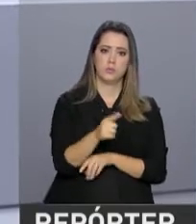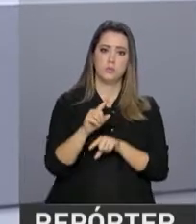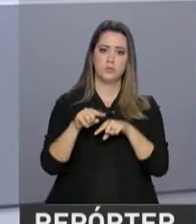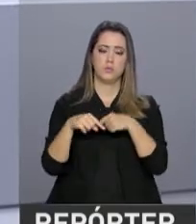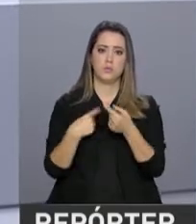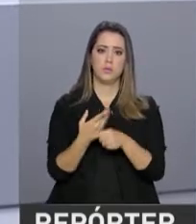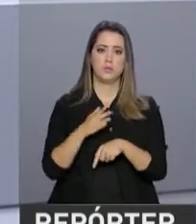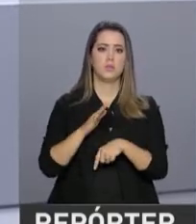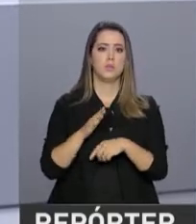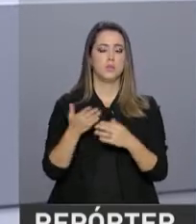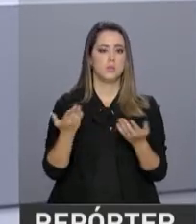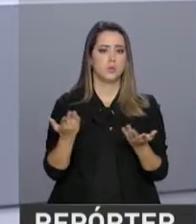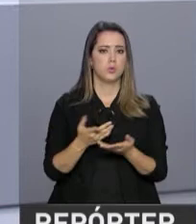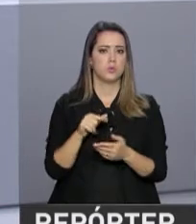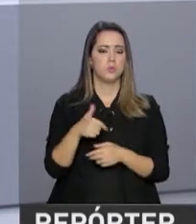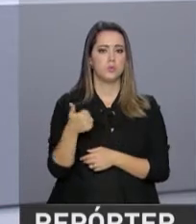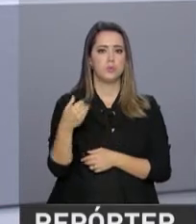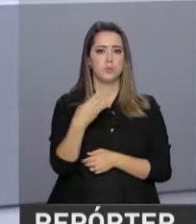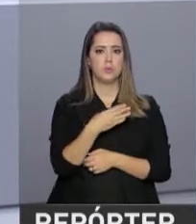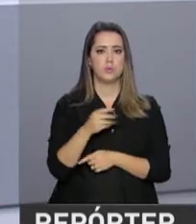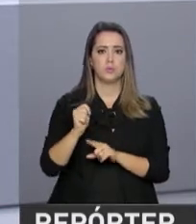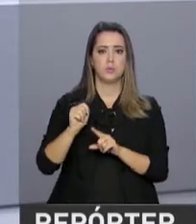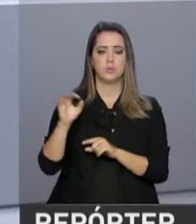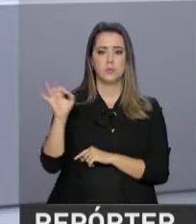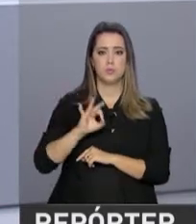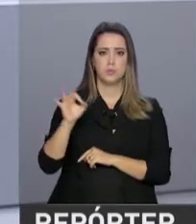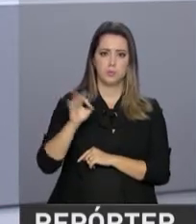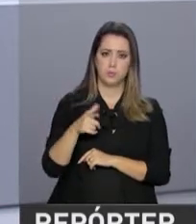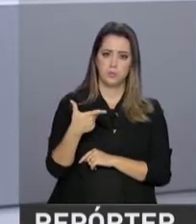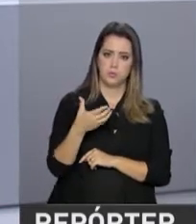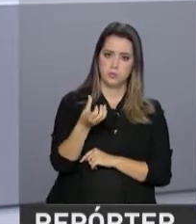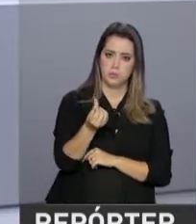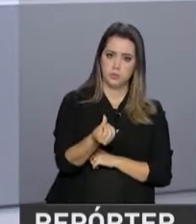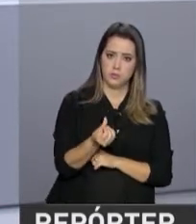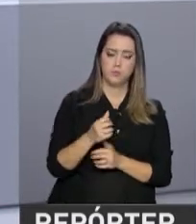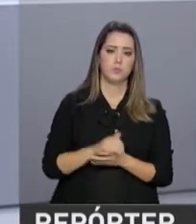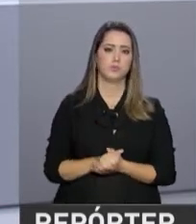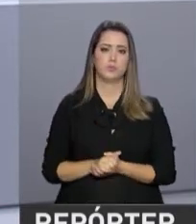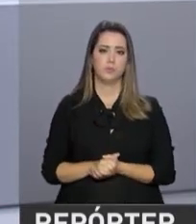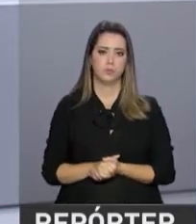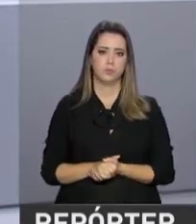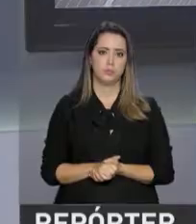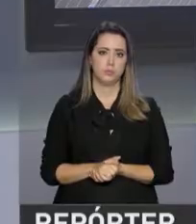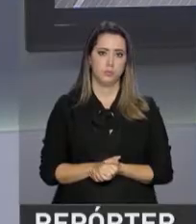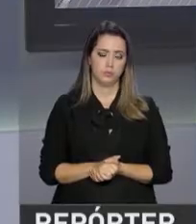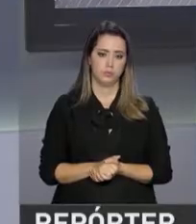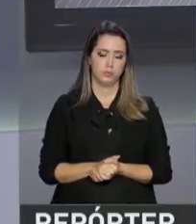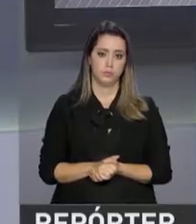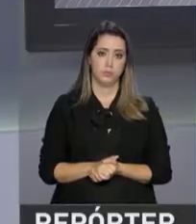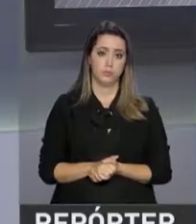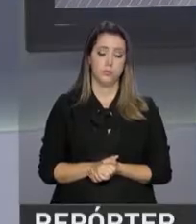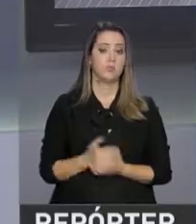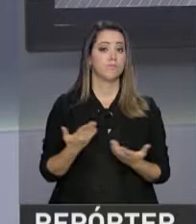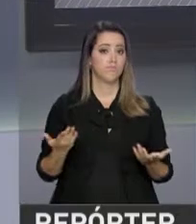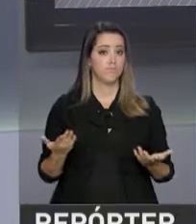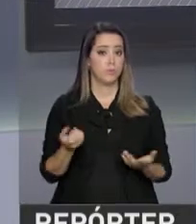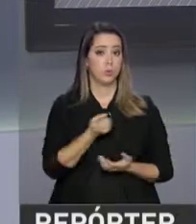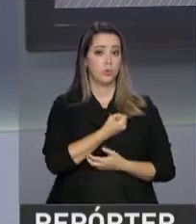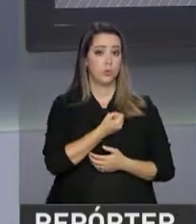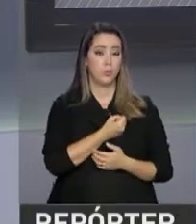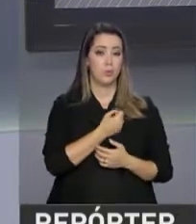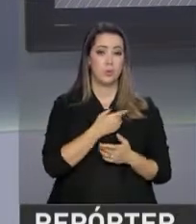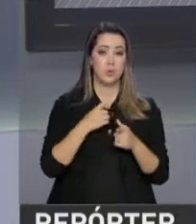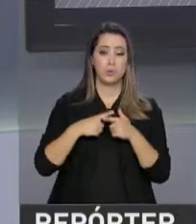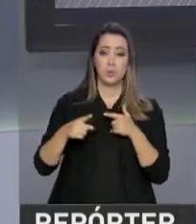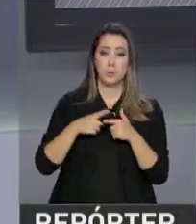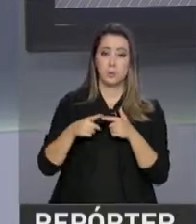após um cenário de retração de 14% em 2016 de olho no grande número de acidentes